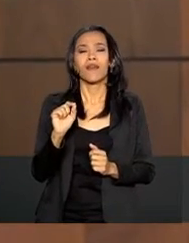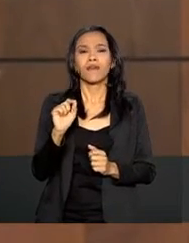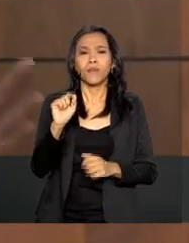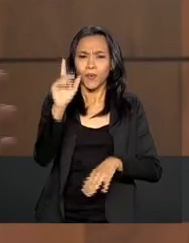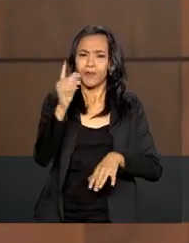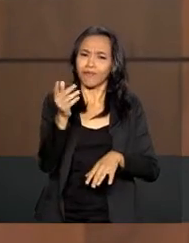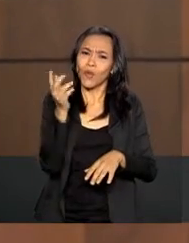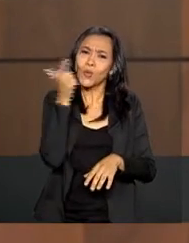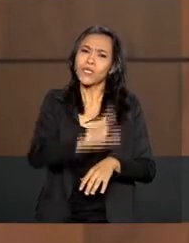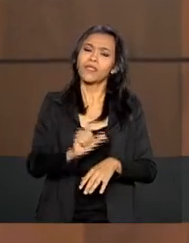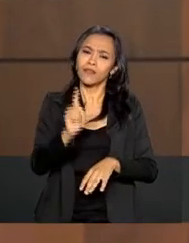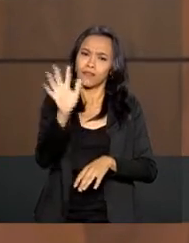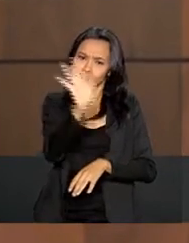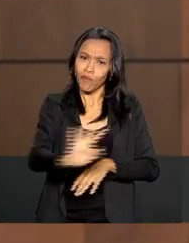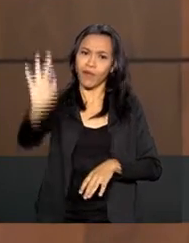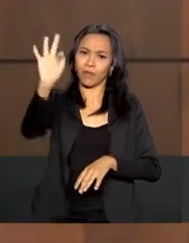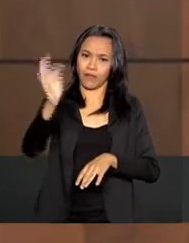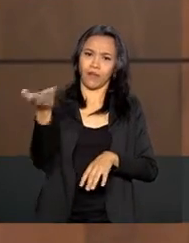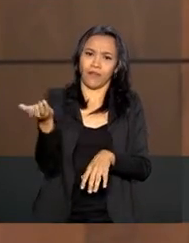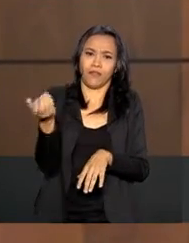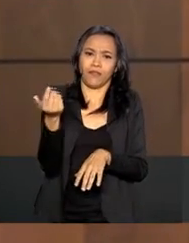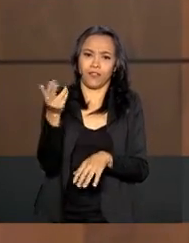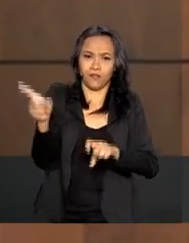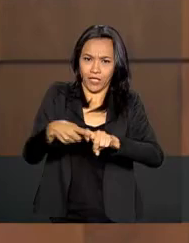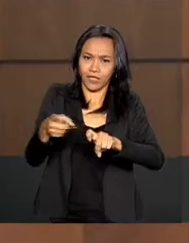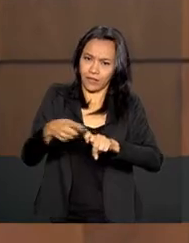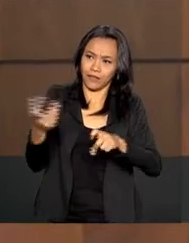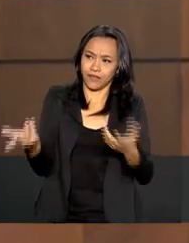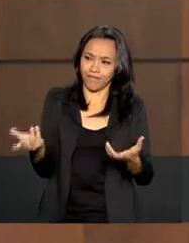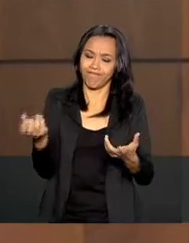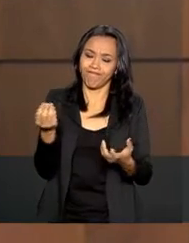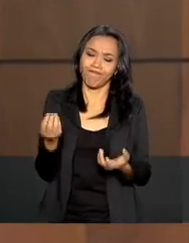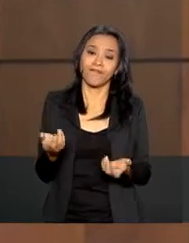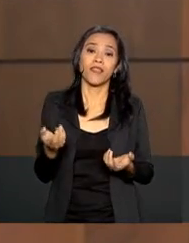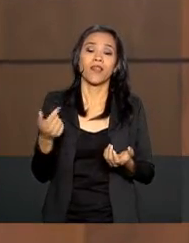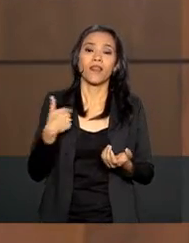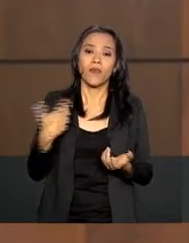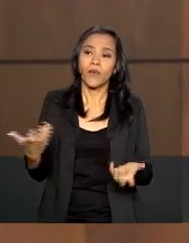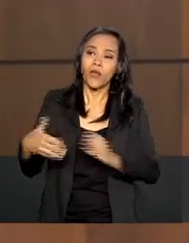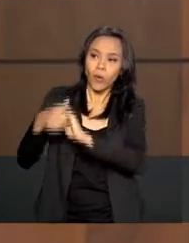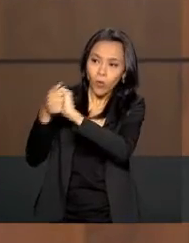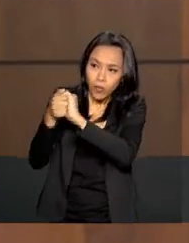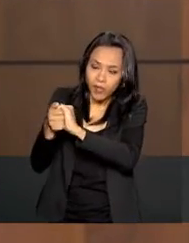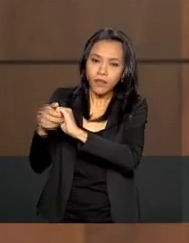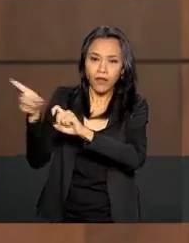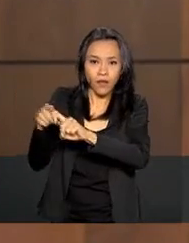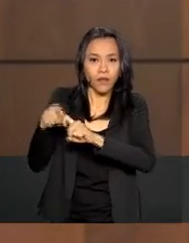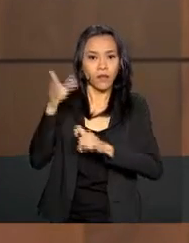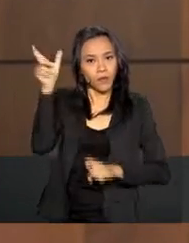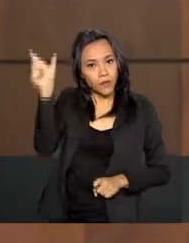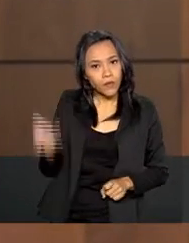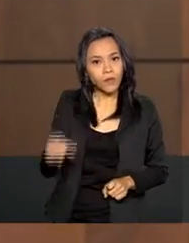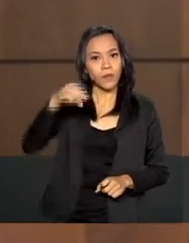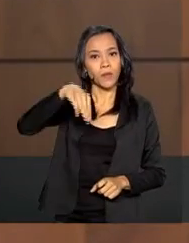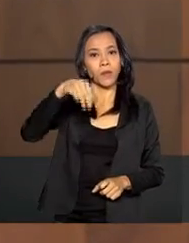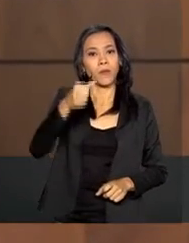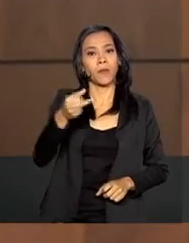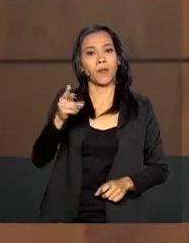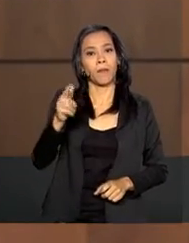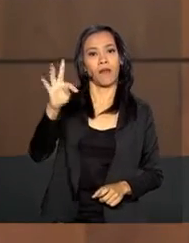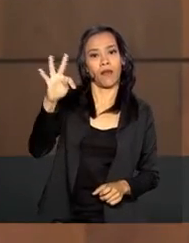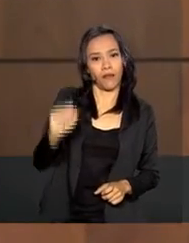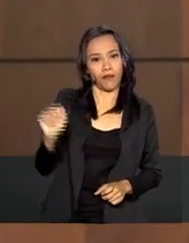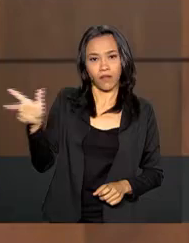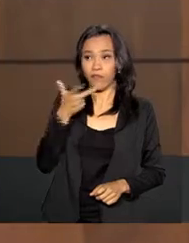então caiu eu quero cumprimentá-lo complementar a doutora martha é dizer mais uma vez